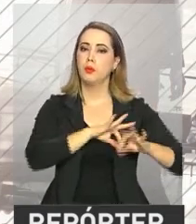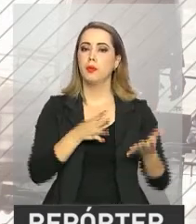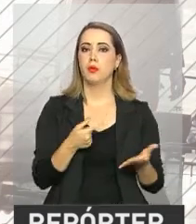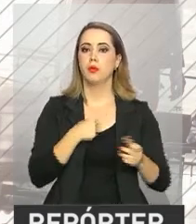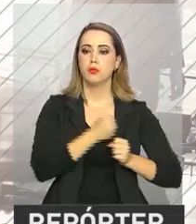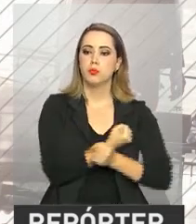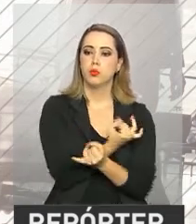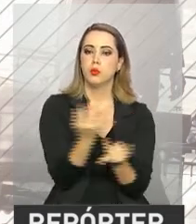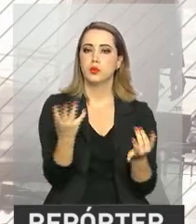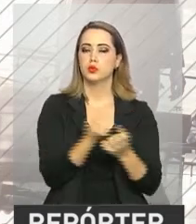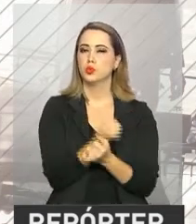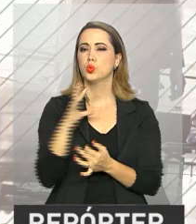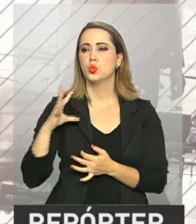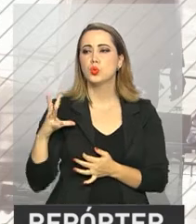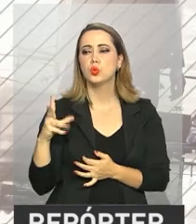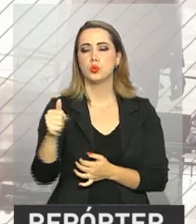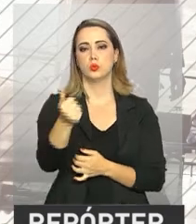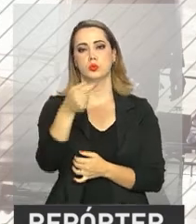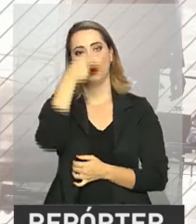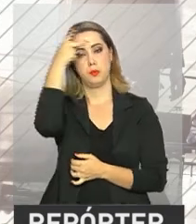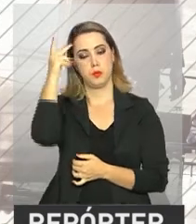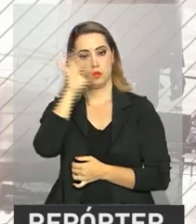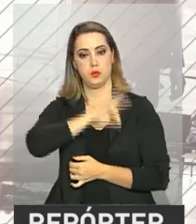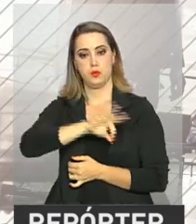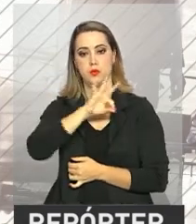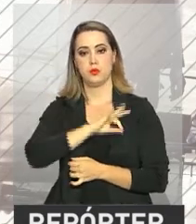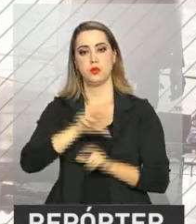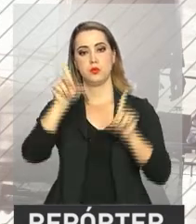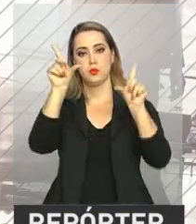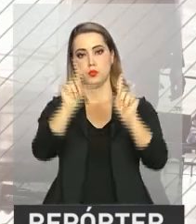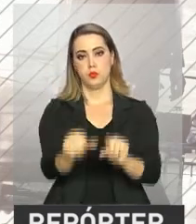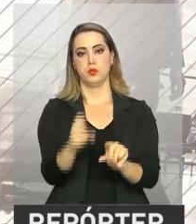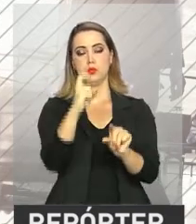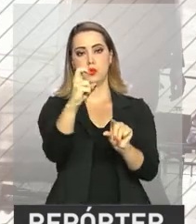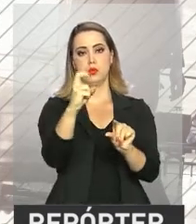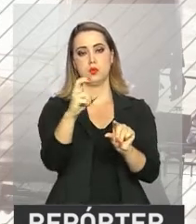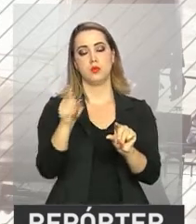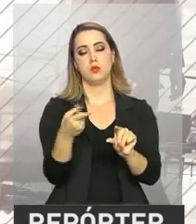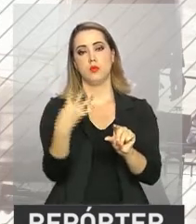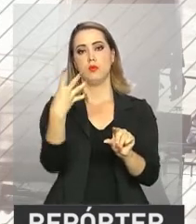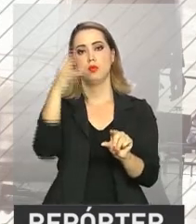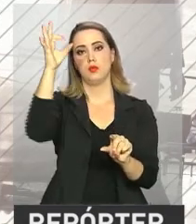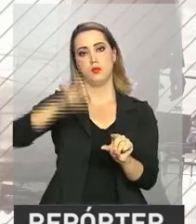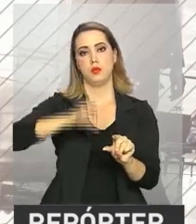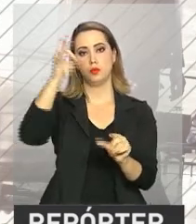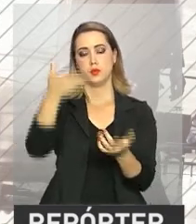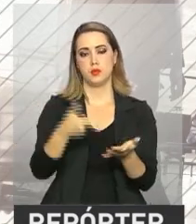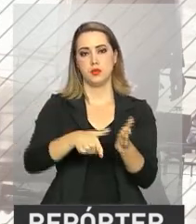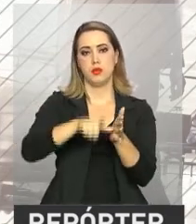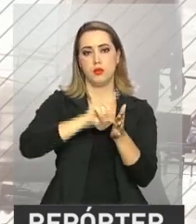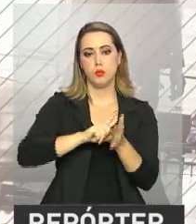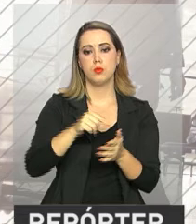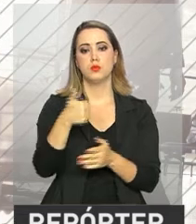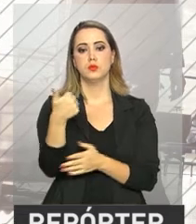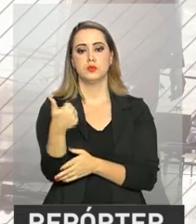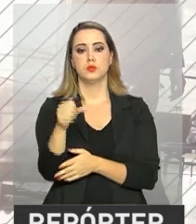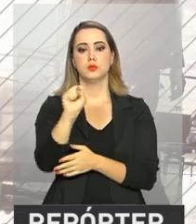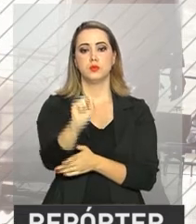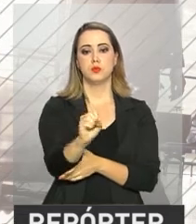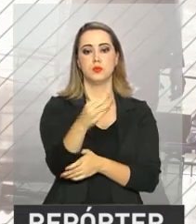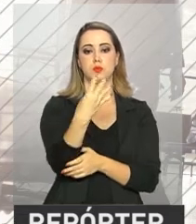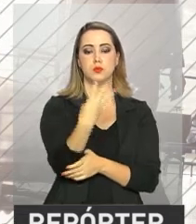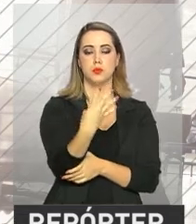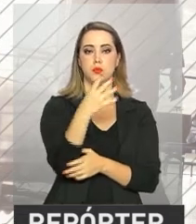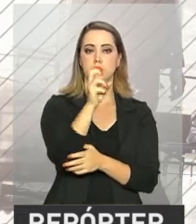aluguéis juros e benefícios sociais caiu 5,4 por cento no período passando de mil oitocentos e quarenta e cinco